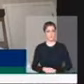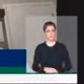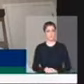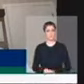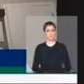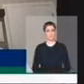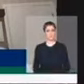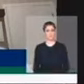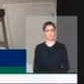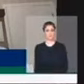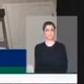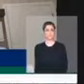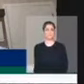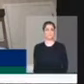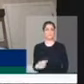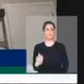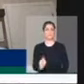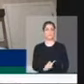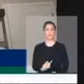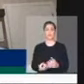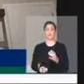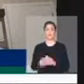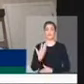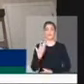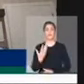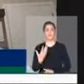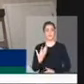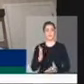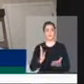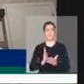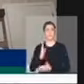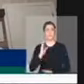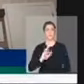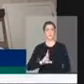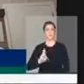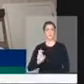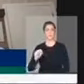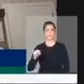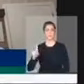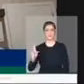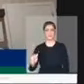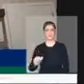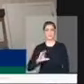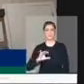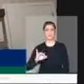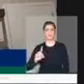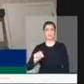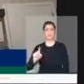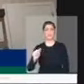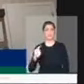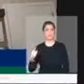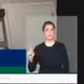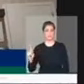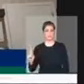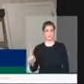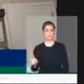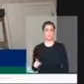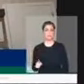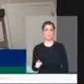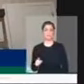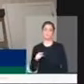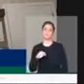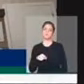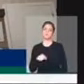criarmos e a provarmos uma renda cidadã uma reta que possa fazer frente